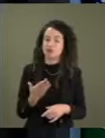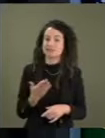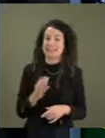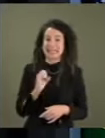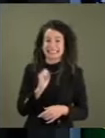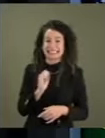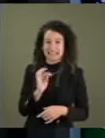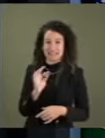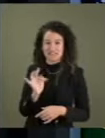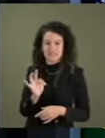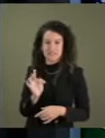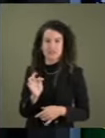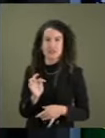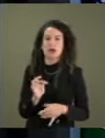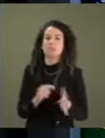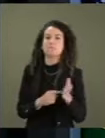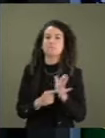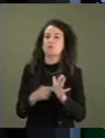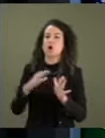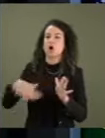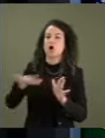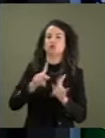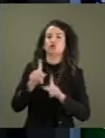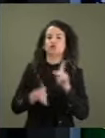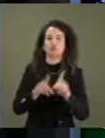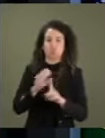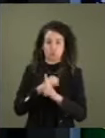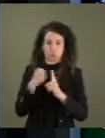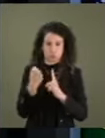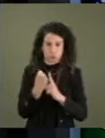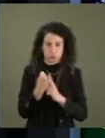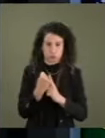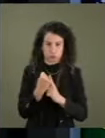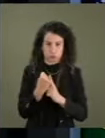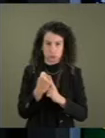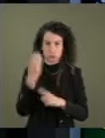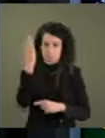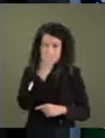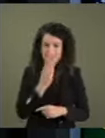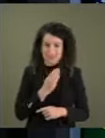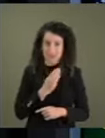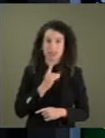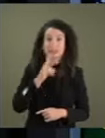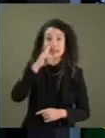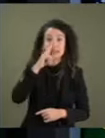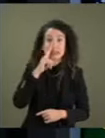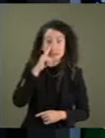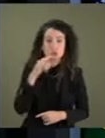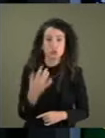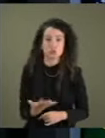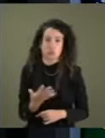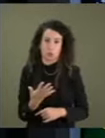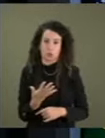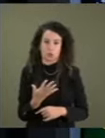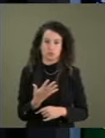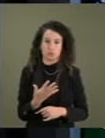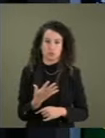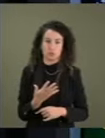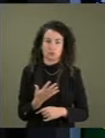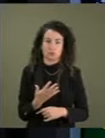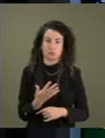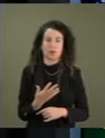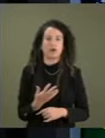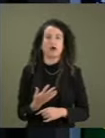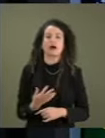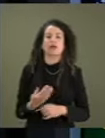a sociedade brasileira ao risco dos conhecidos danos da maconha